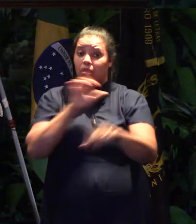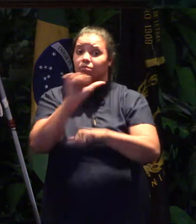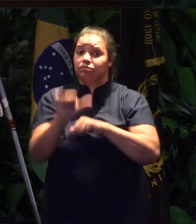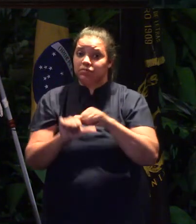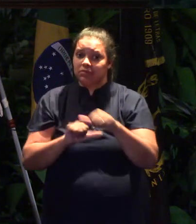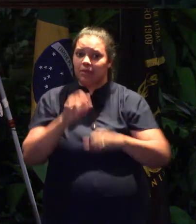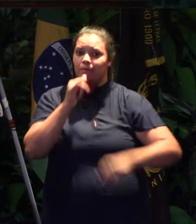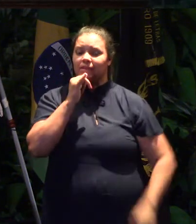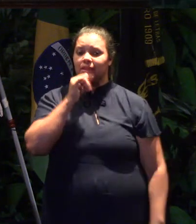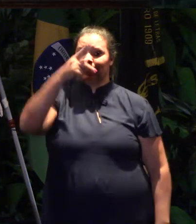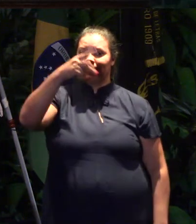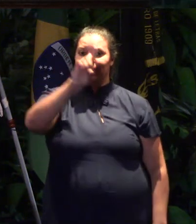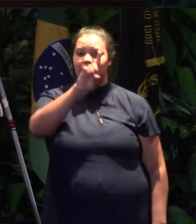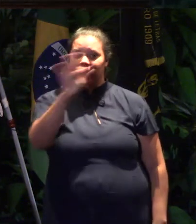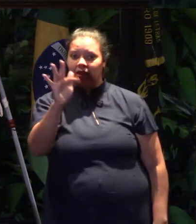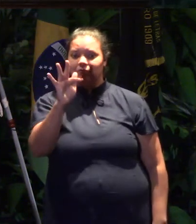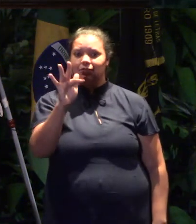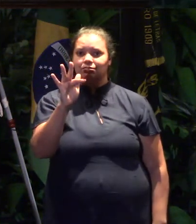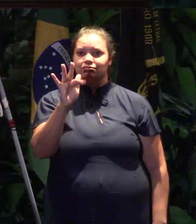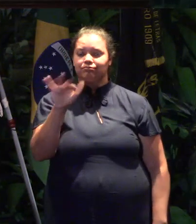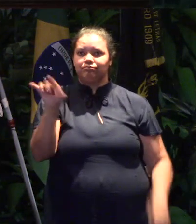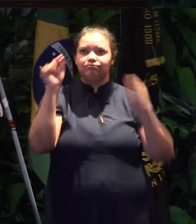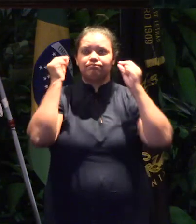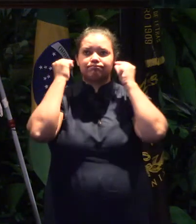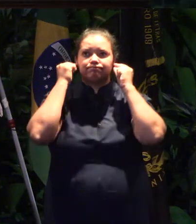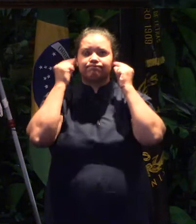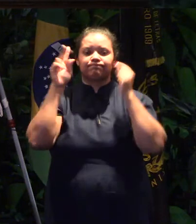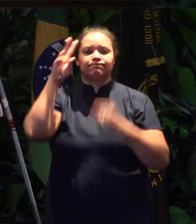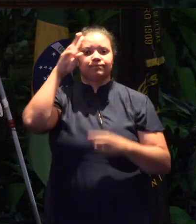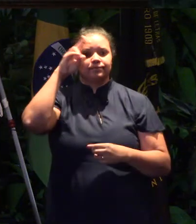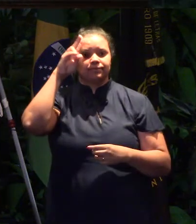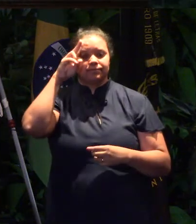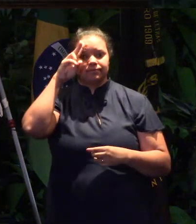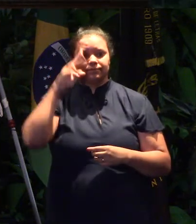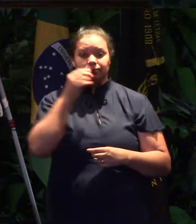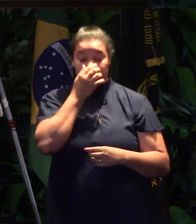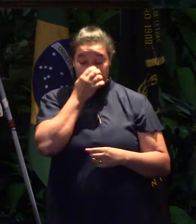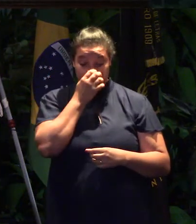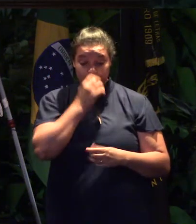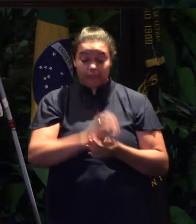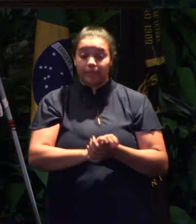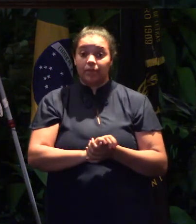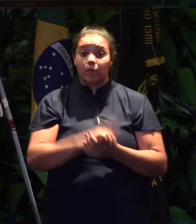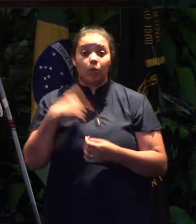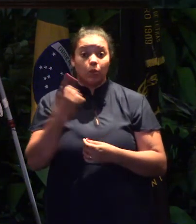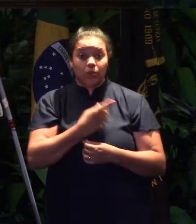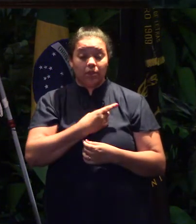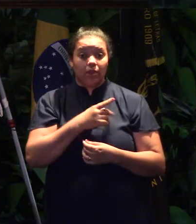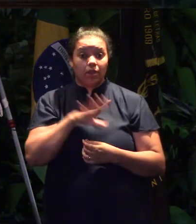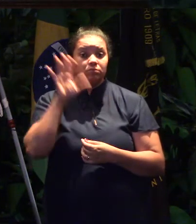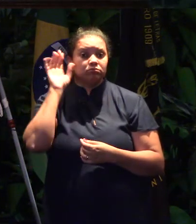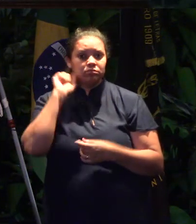exemplo, o PDF, onde a gente escuta a história, não vai trazer um pouquinho disso para a gente também, para a gente que enxerga que, ao invés de estar